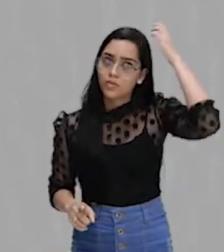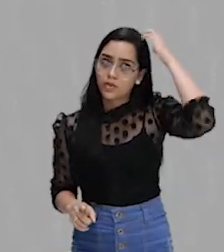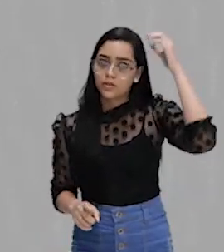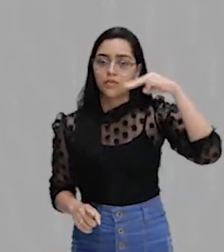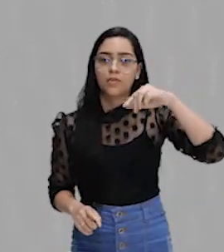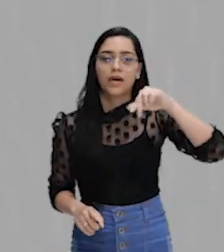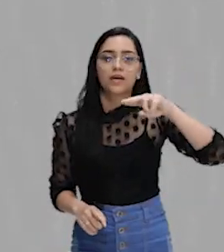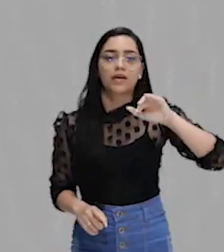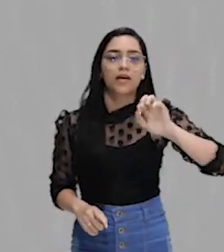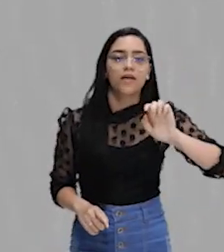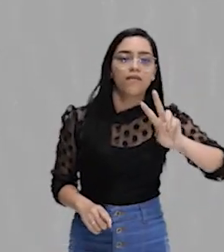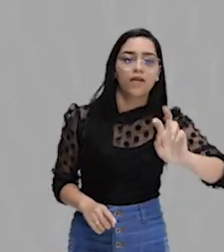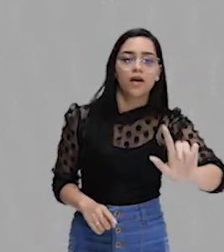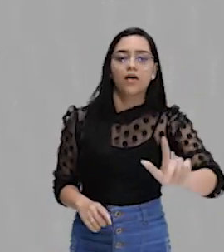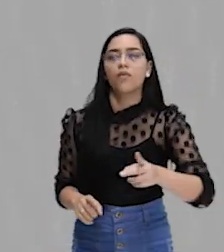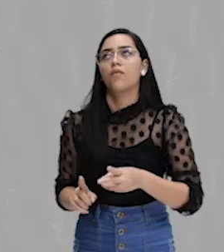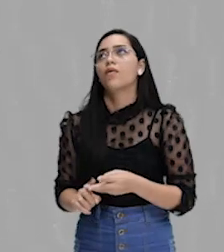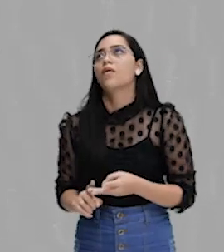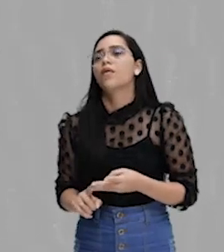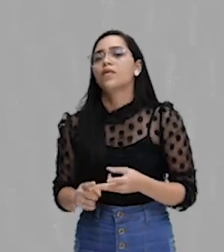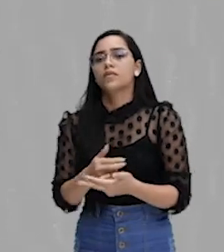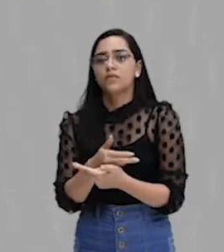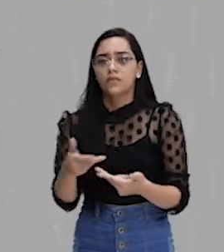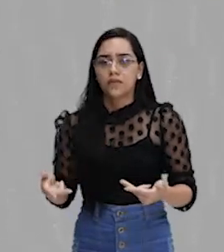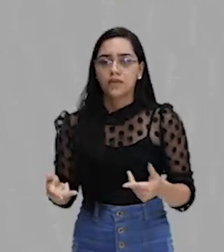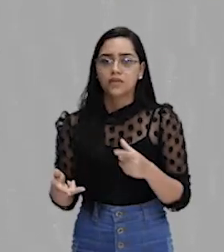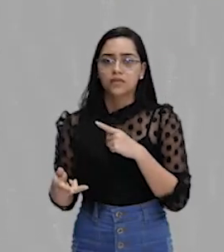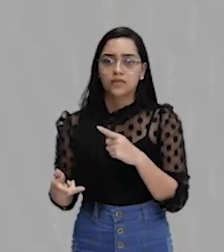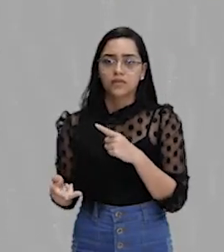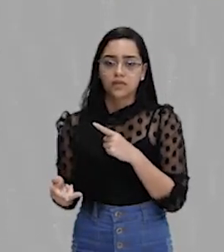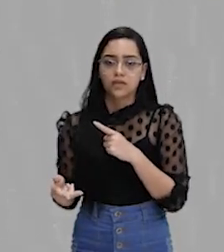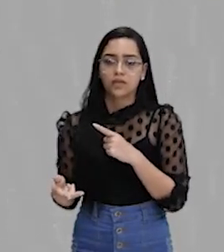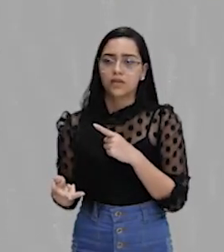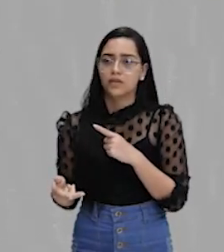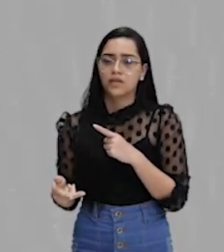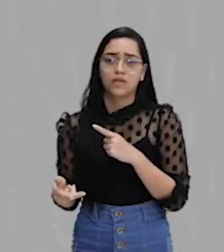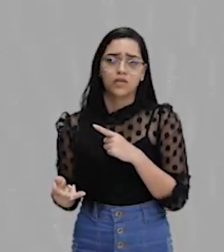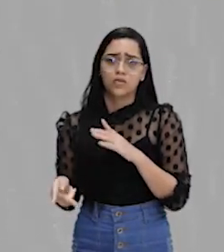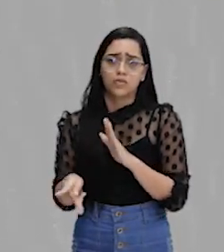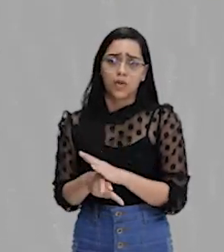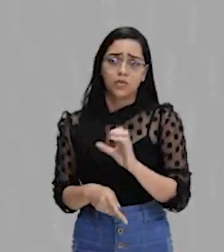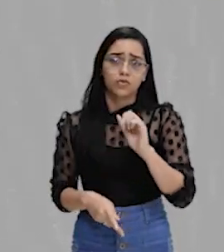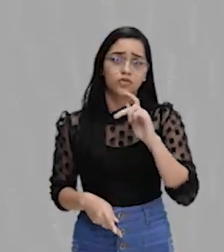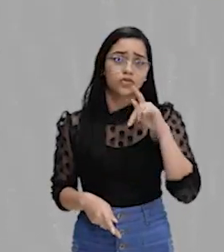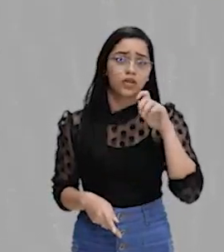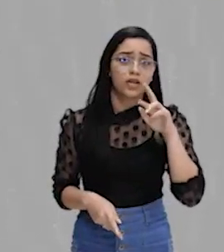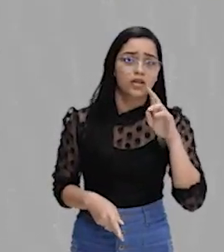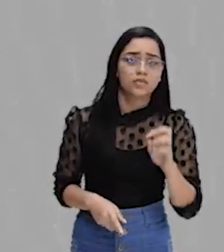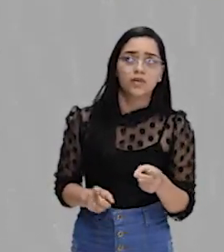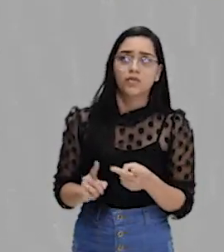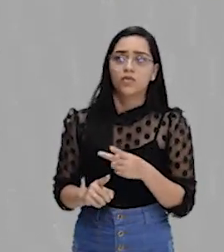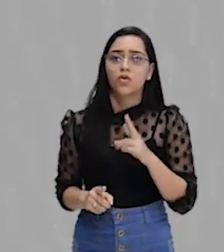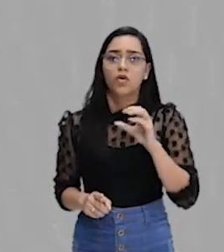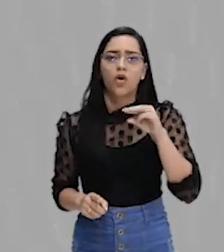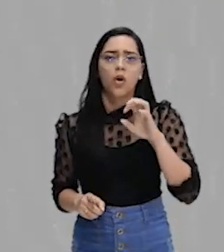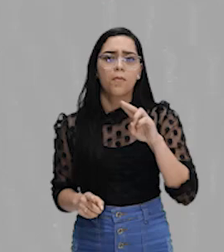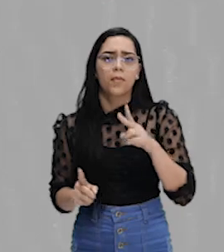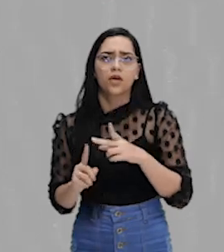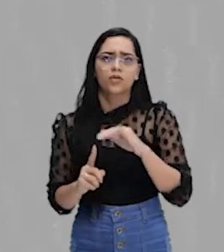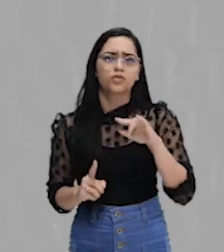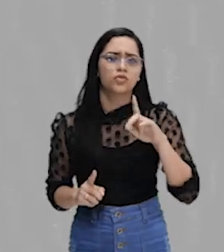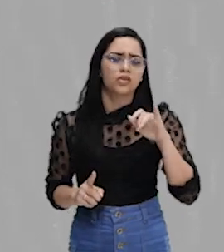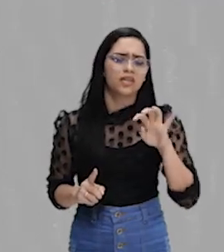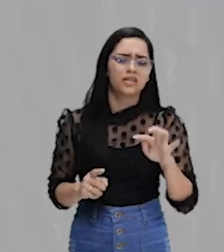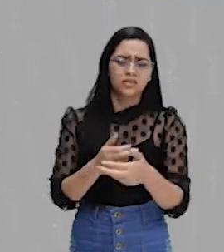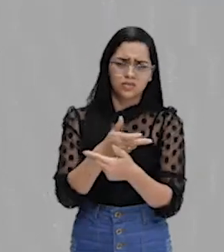Maquiavel, Utopia de Tomás Moro, são algumas das obras, as obras shakespearianas, né? Como Romeu e Julieta, Hamlet,